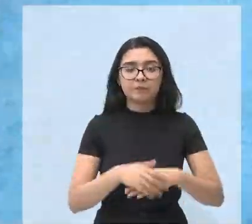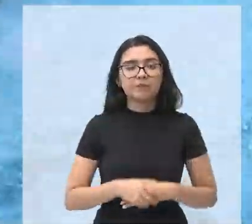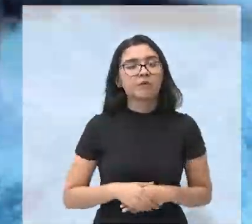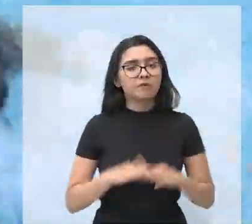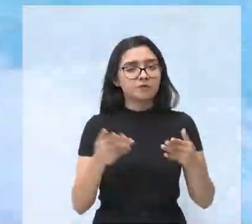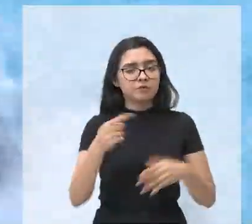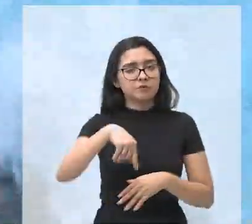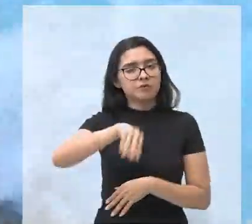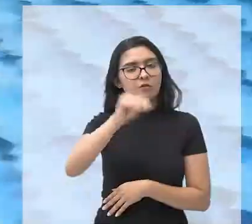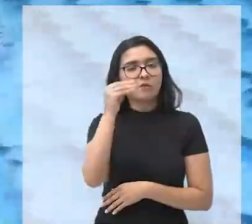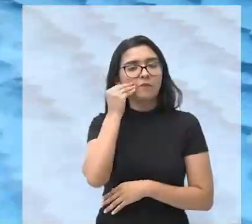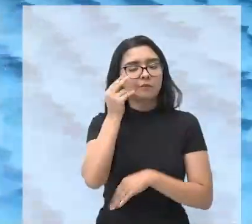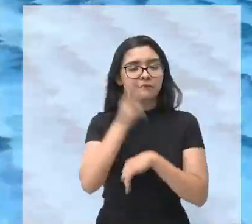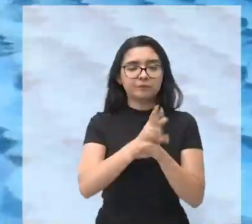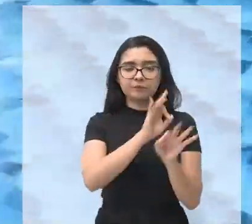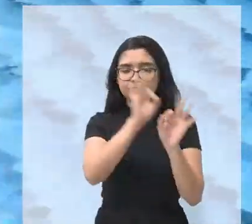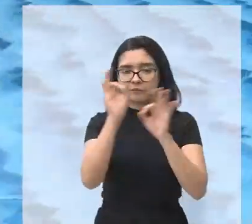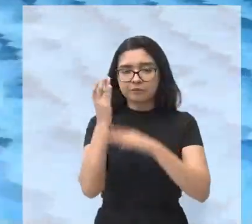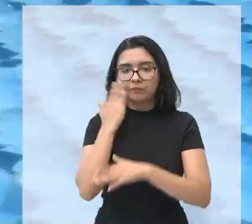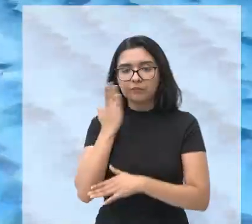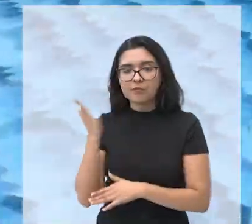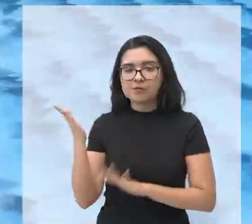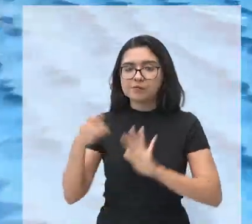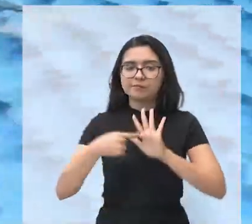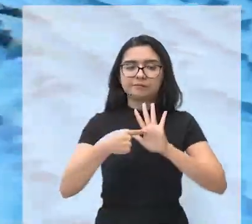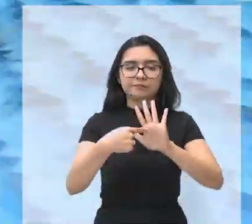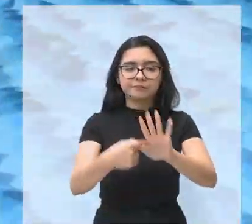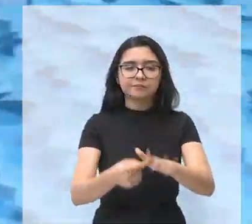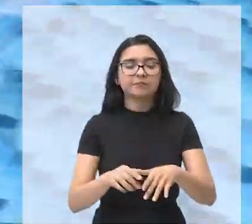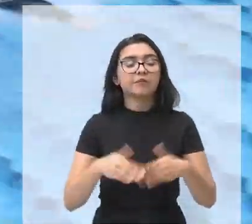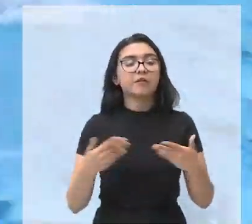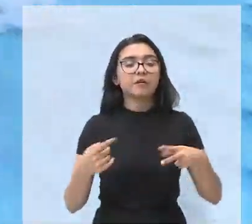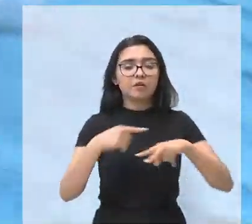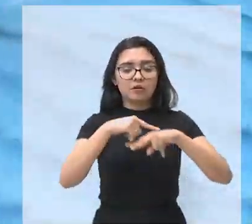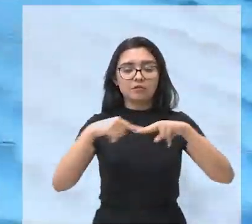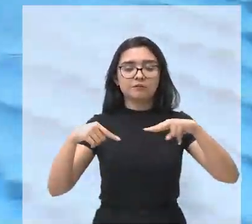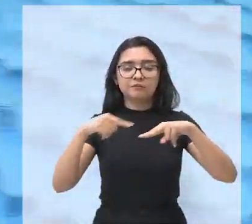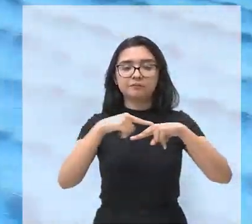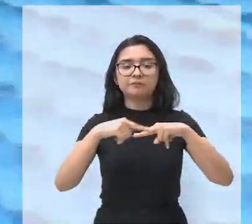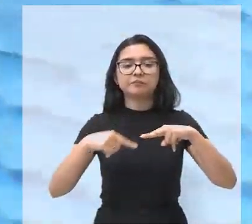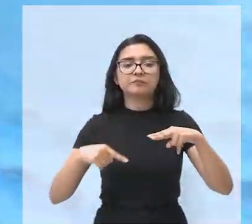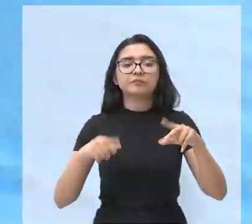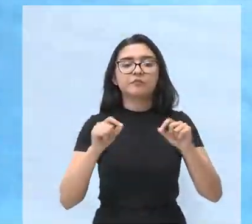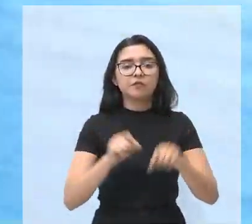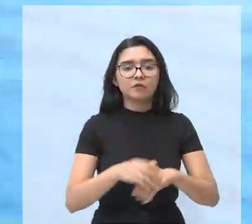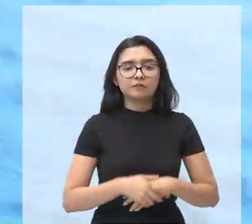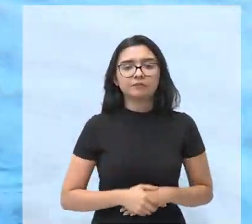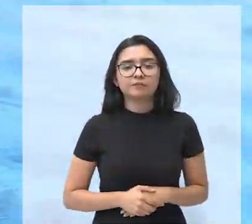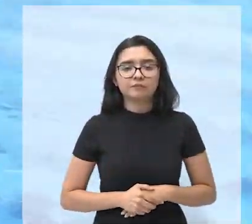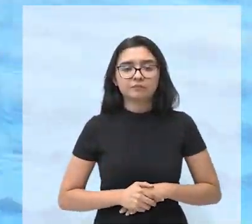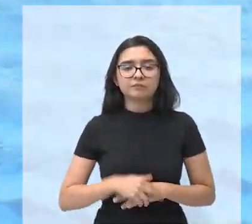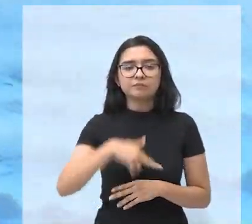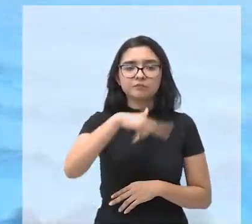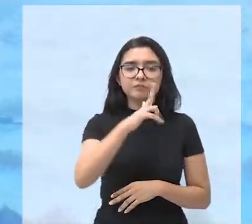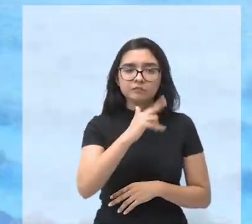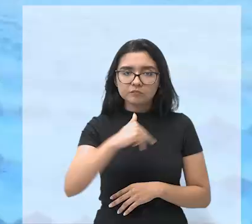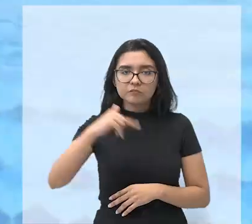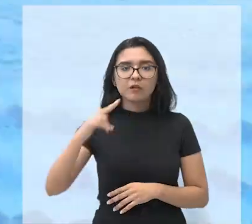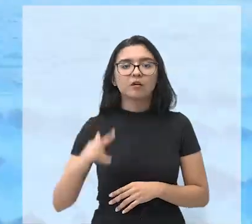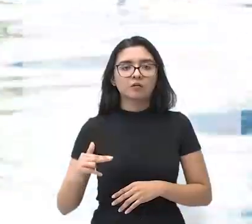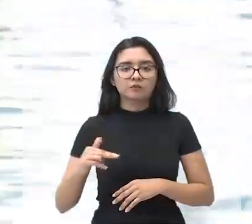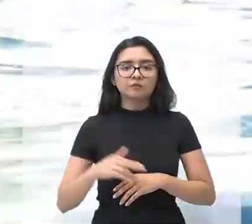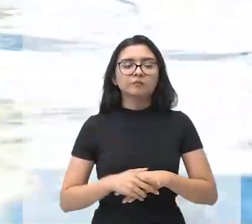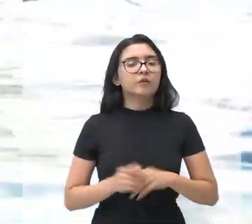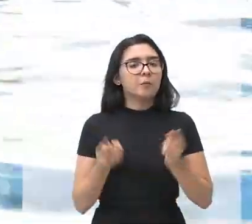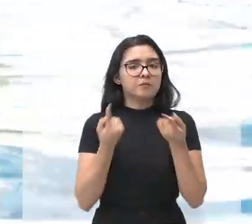como vocês estão vendo no vídeo. Enquanto as pernas, elas realizam movimentos de cima para baixo simultaneamente,